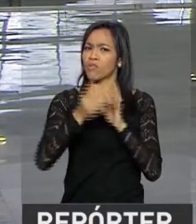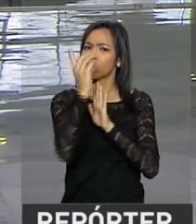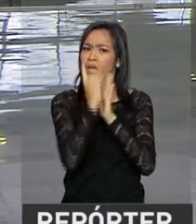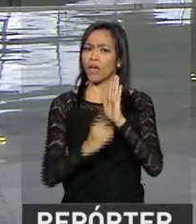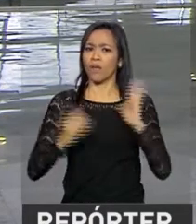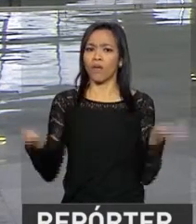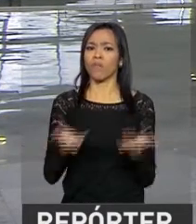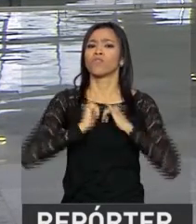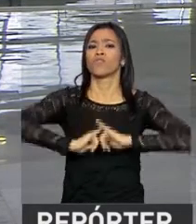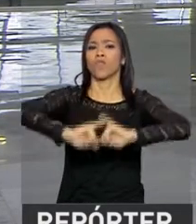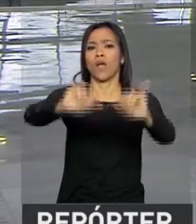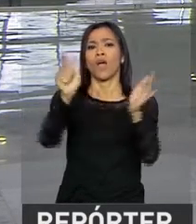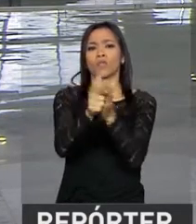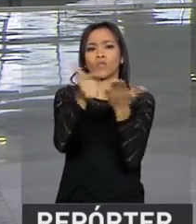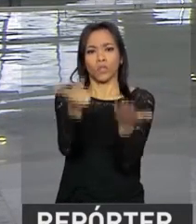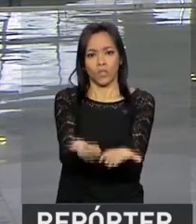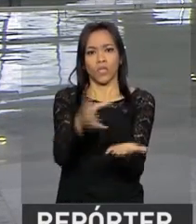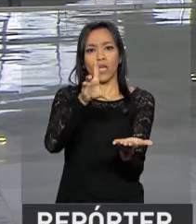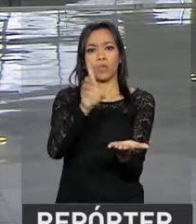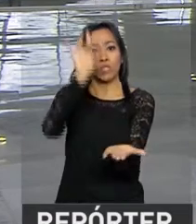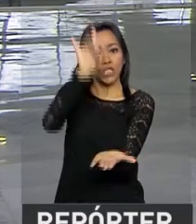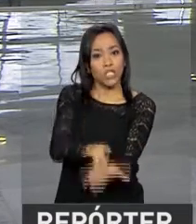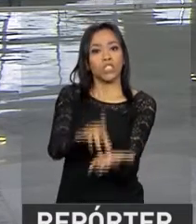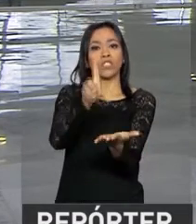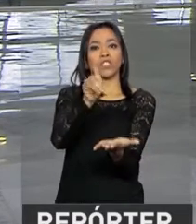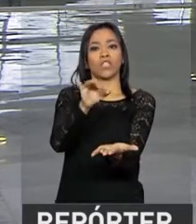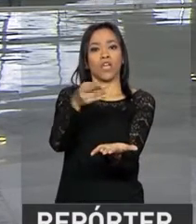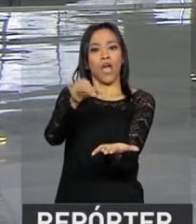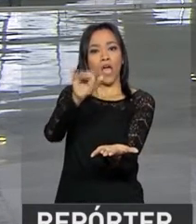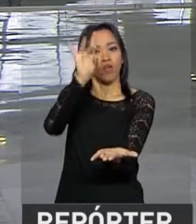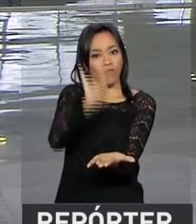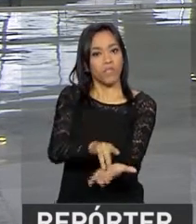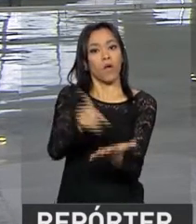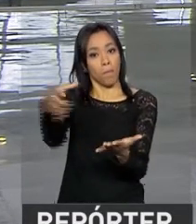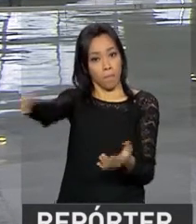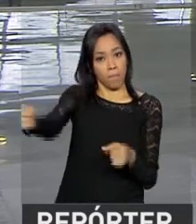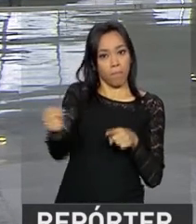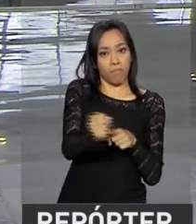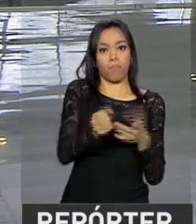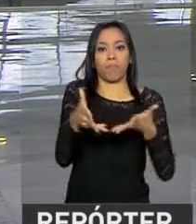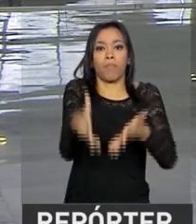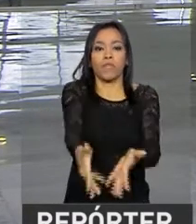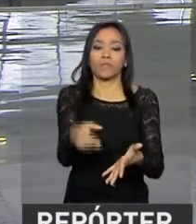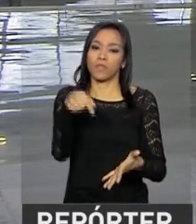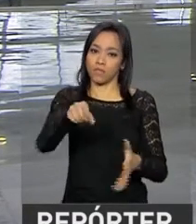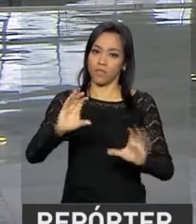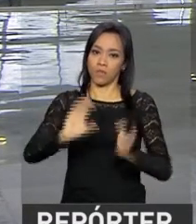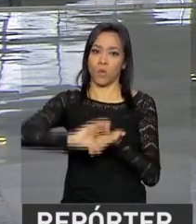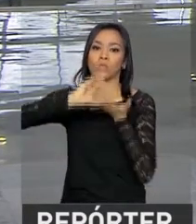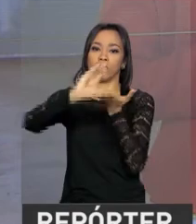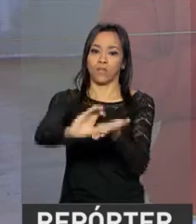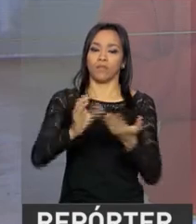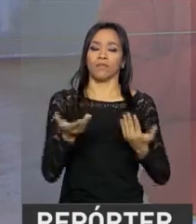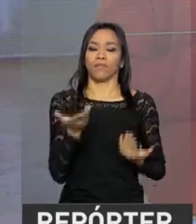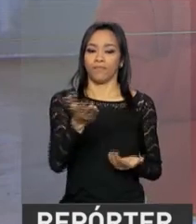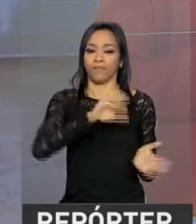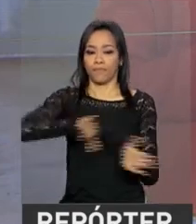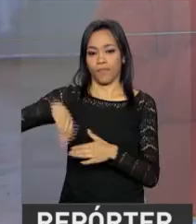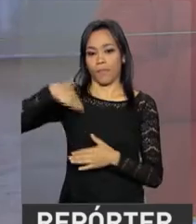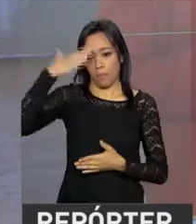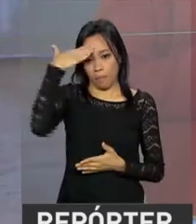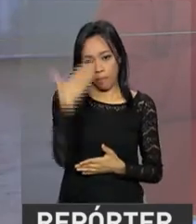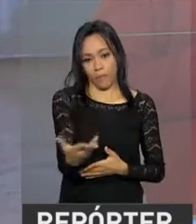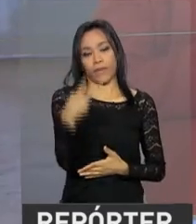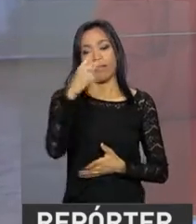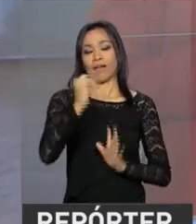oficial da união incluiu a participação dele no conselho da câmara de comércio exterior é com você josé luiz obrigado a isso pelas informações